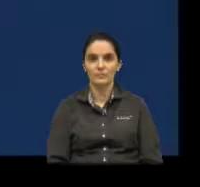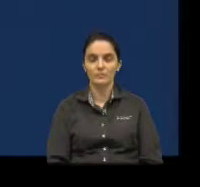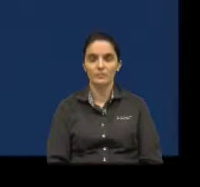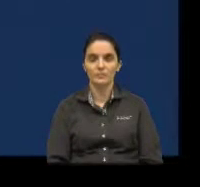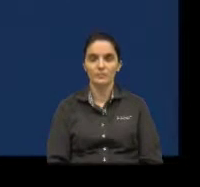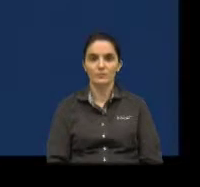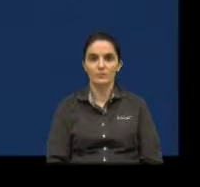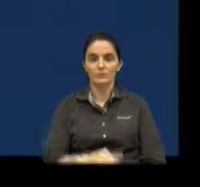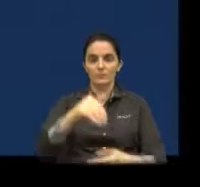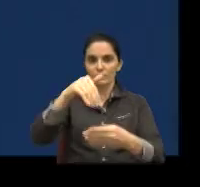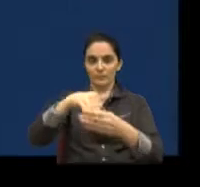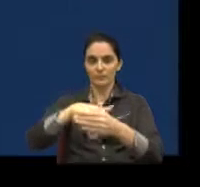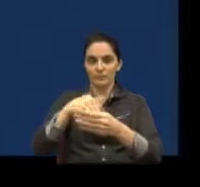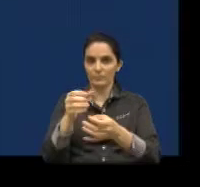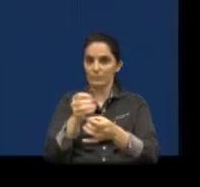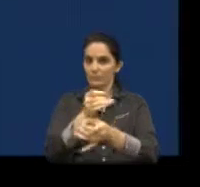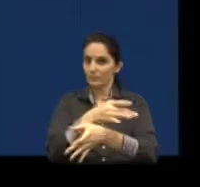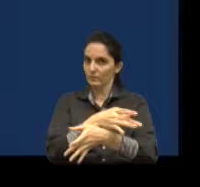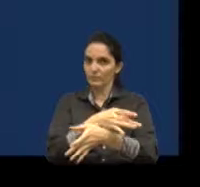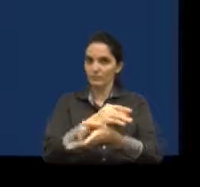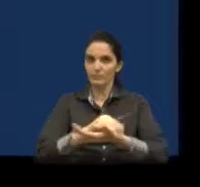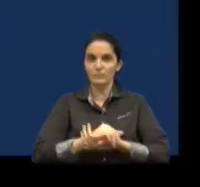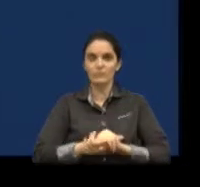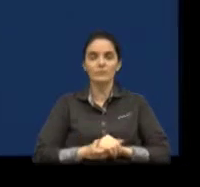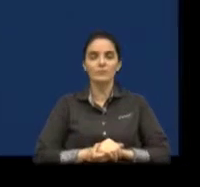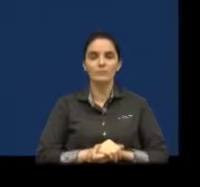Está encerrada a votação.